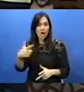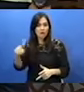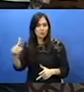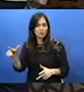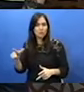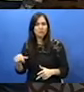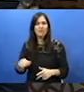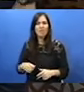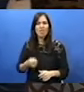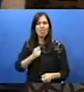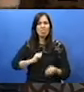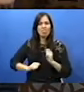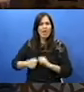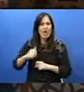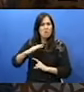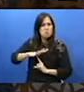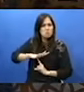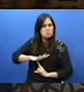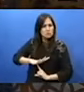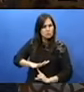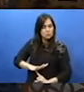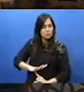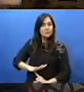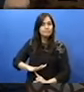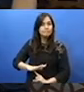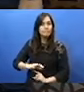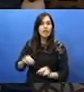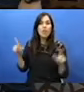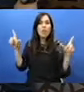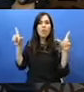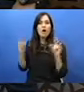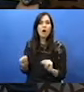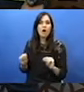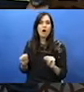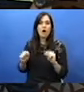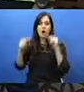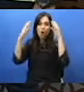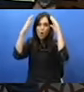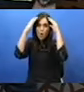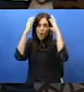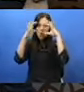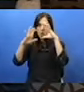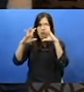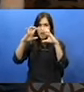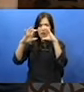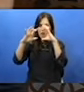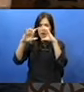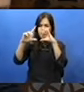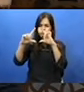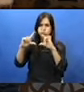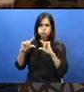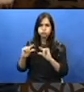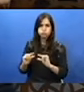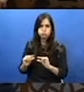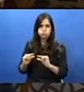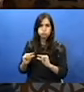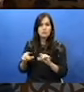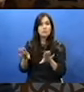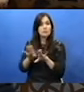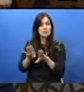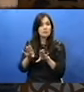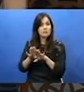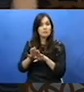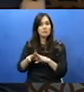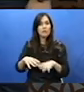depressoras diminuem a atividade do cérebro, ao contrário, né? Deixando o indivíduo desligado, reduzem a tensão